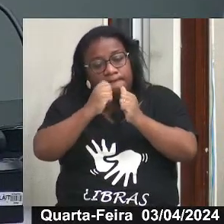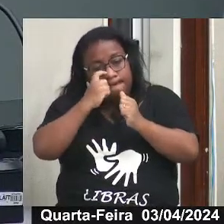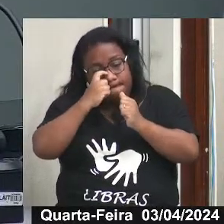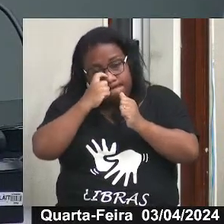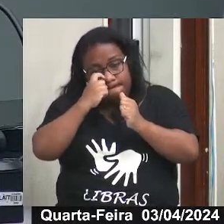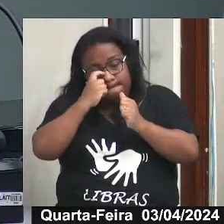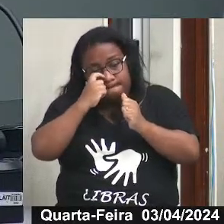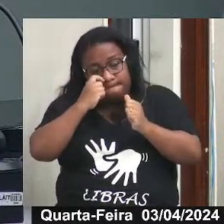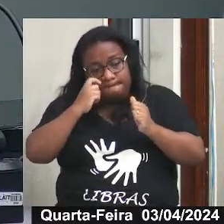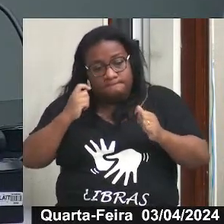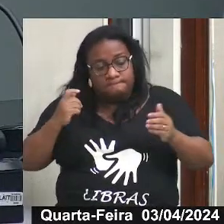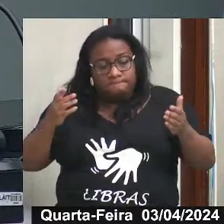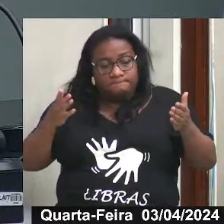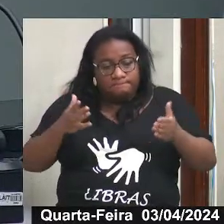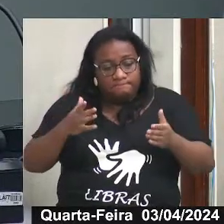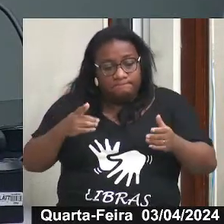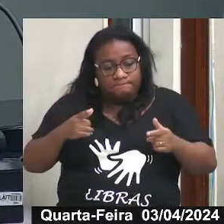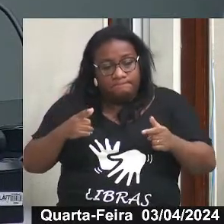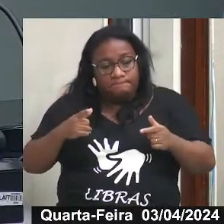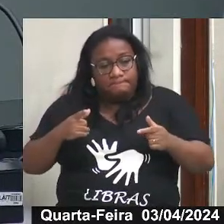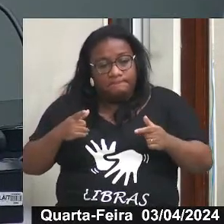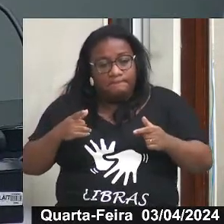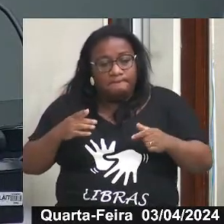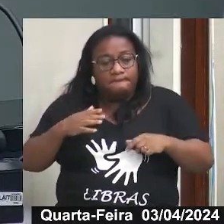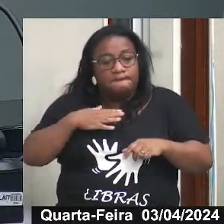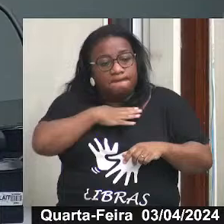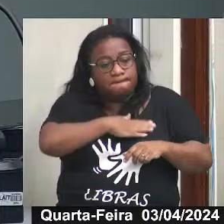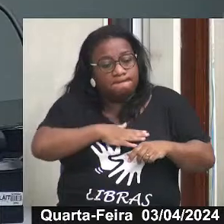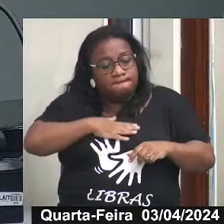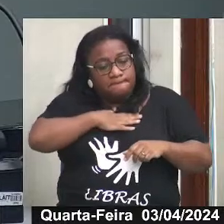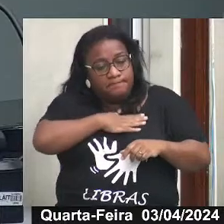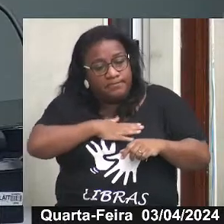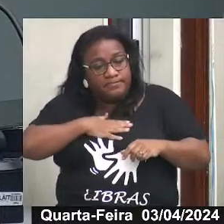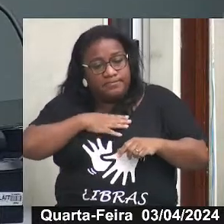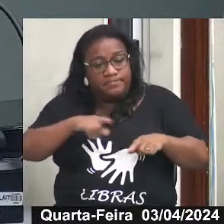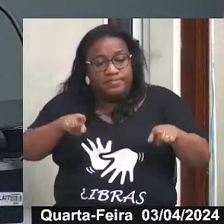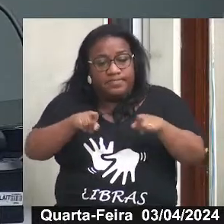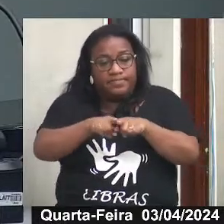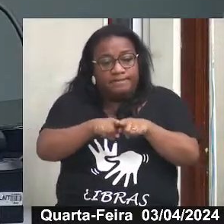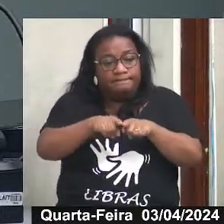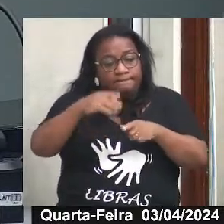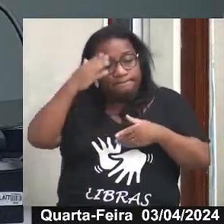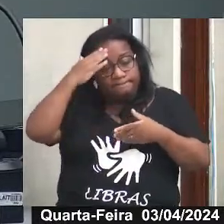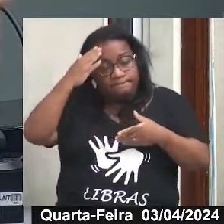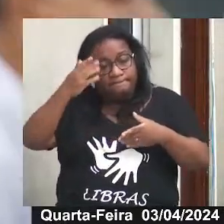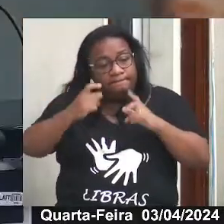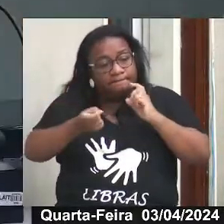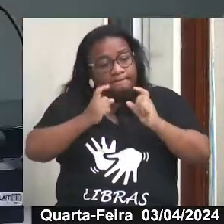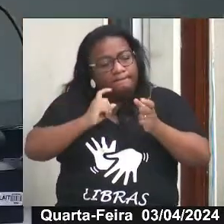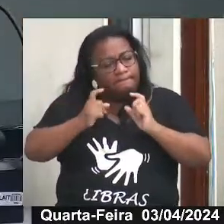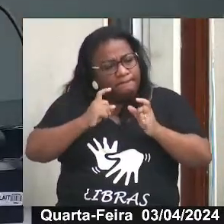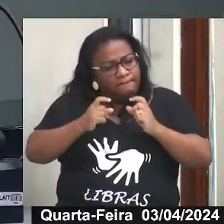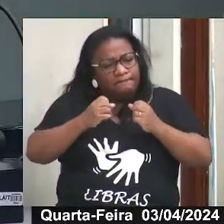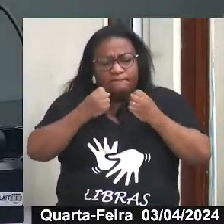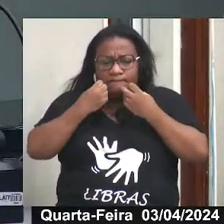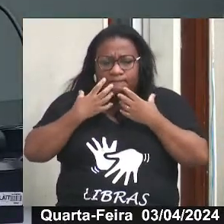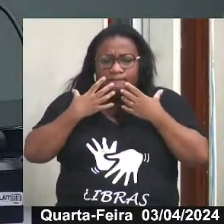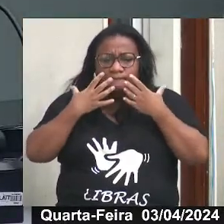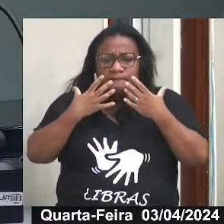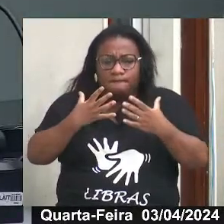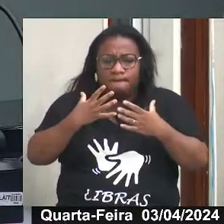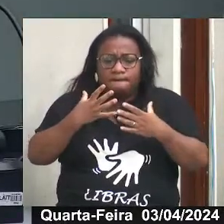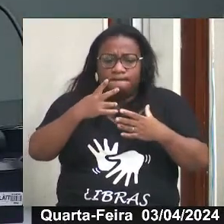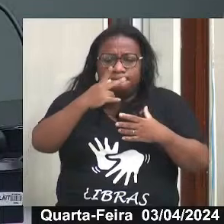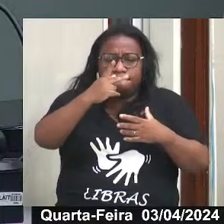cada vez vem aumentando mais. Meu muito obrigado, Iara, a você também. E gostaria também de agradecer, ontem nós tivemos uma reunião muito